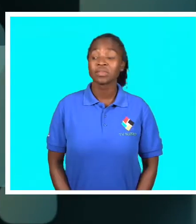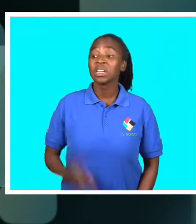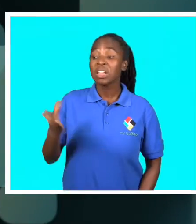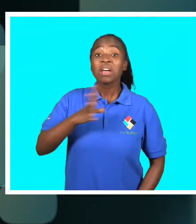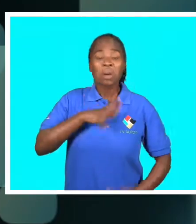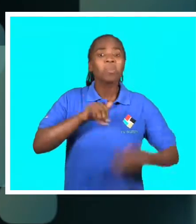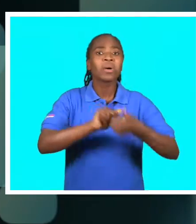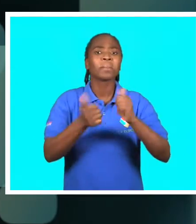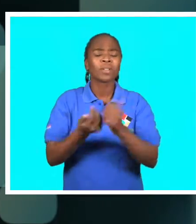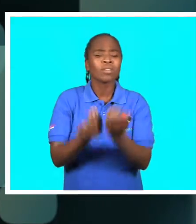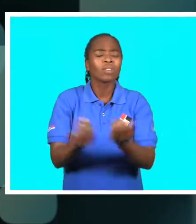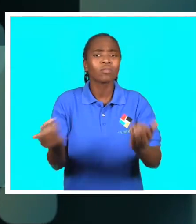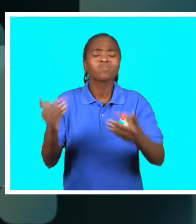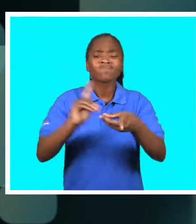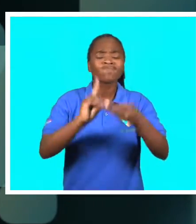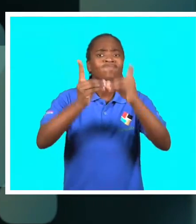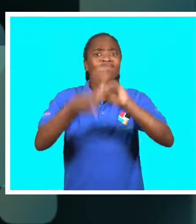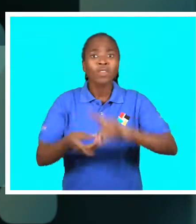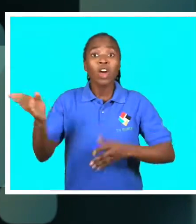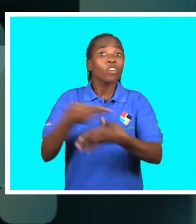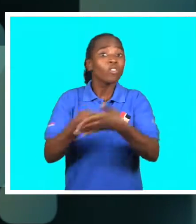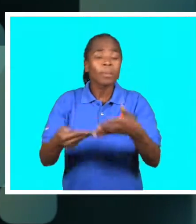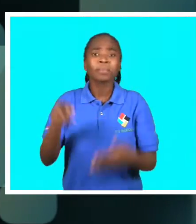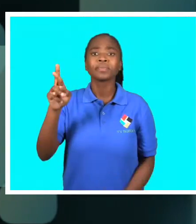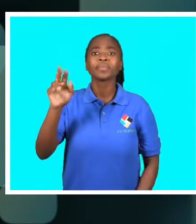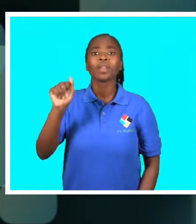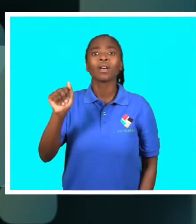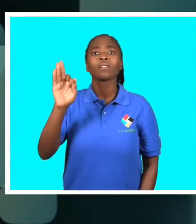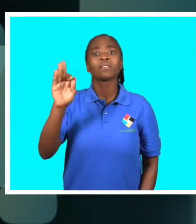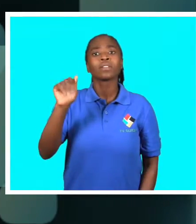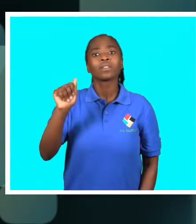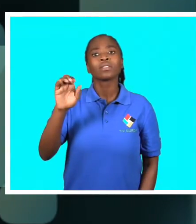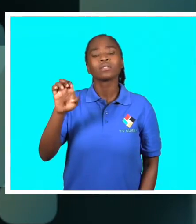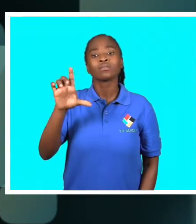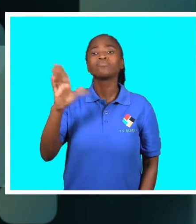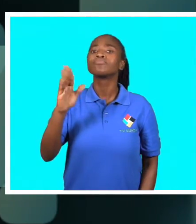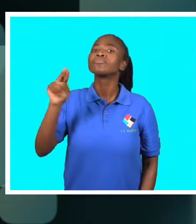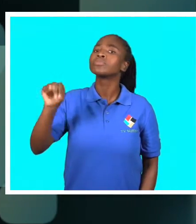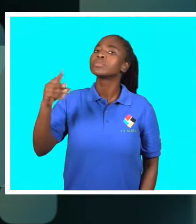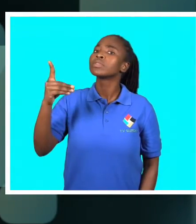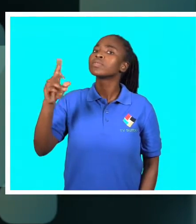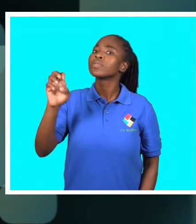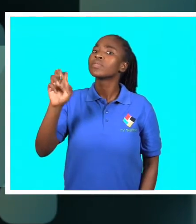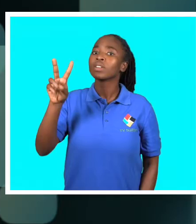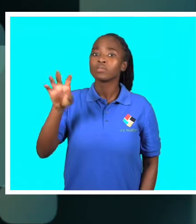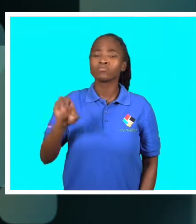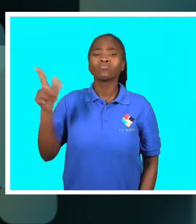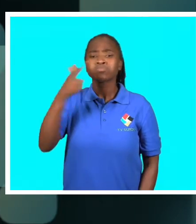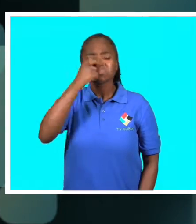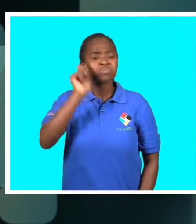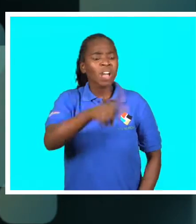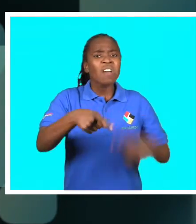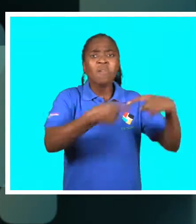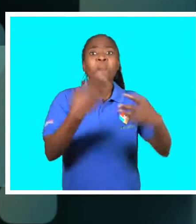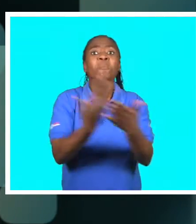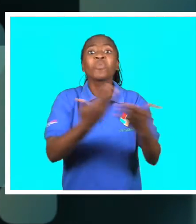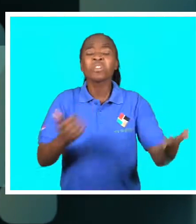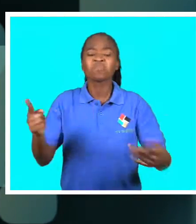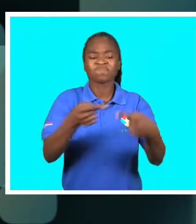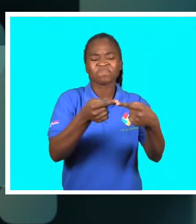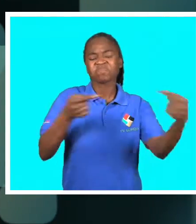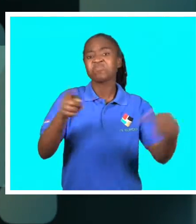O dilema de crianças e adolescentes vivendo na rua continua a ser preocupante. Rafael Ndeve, por exemplo,